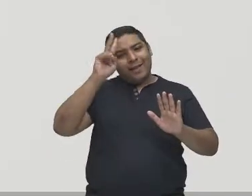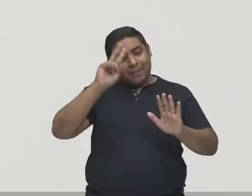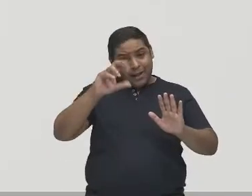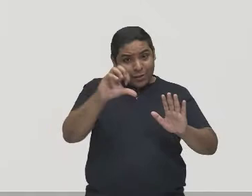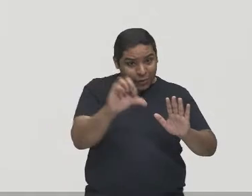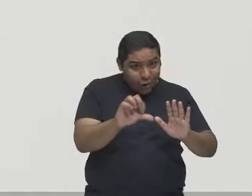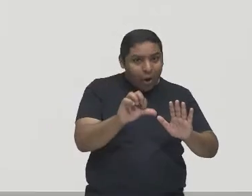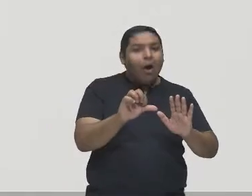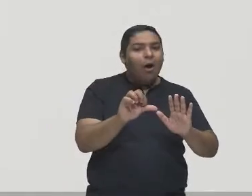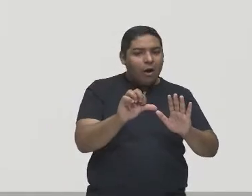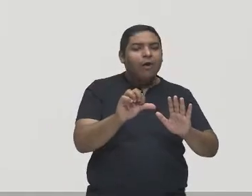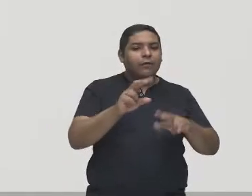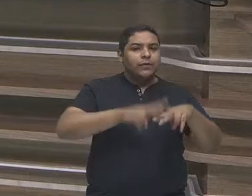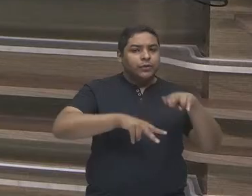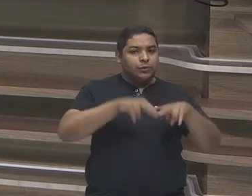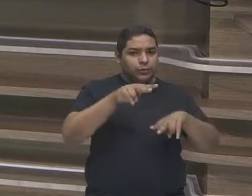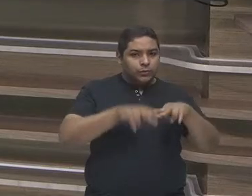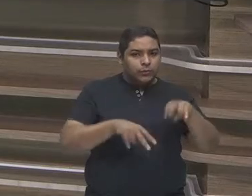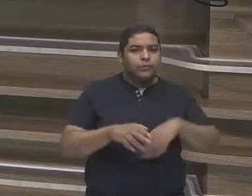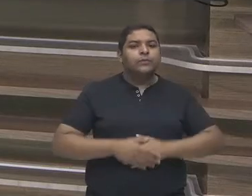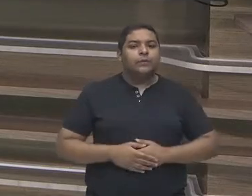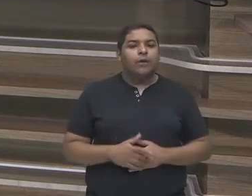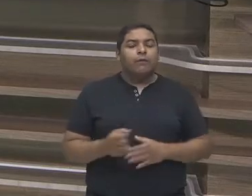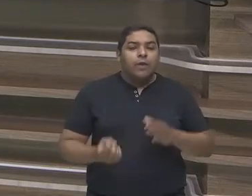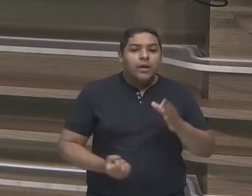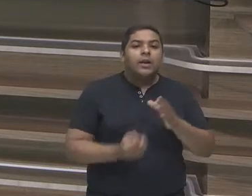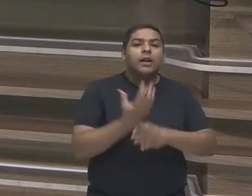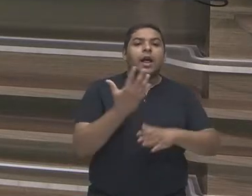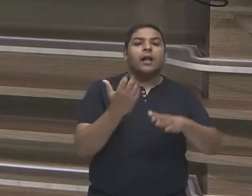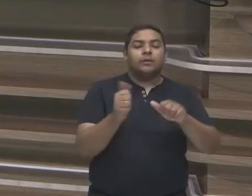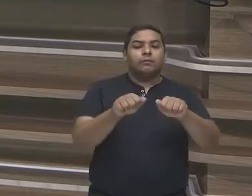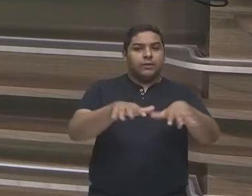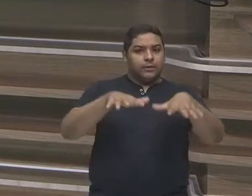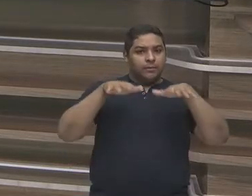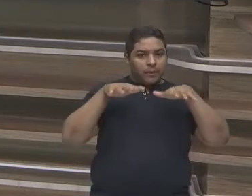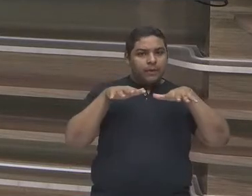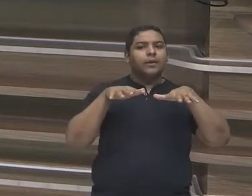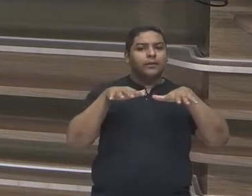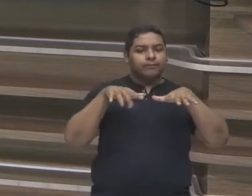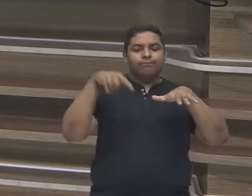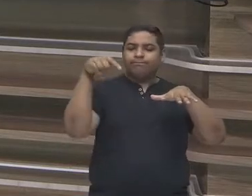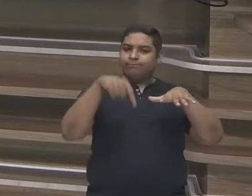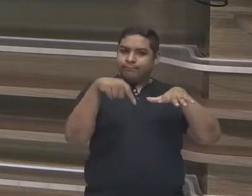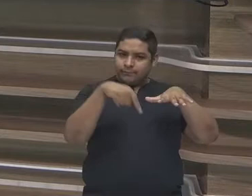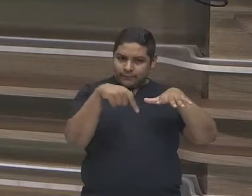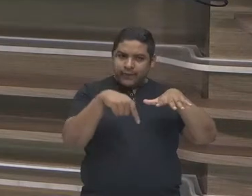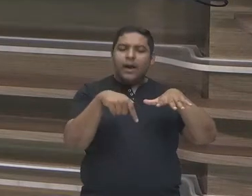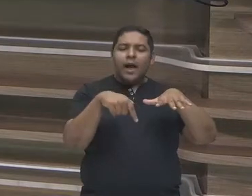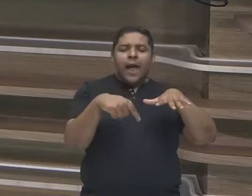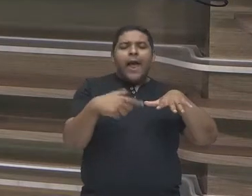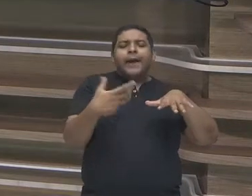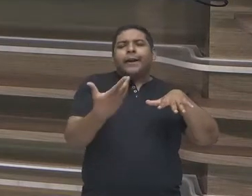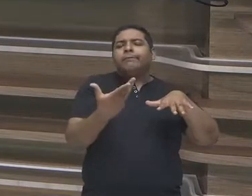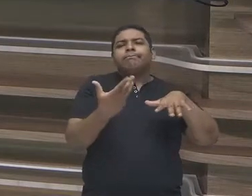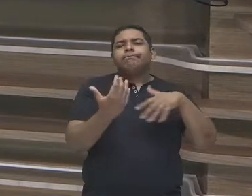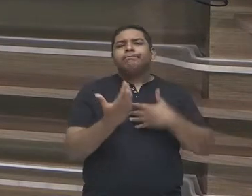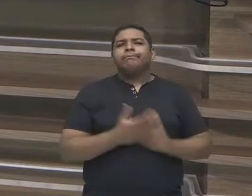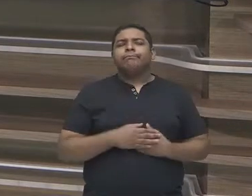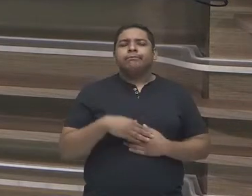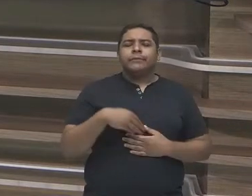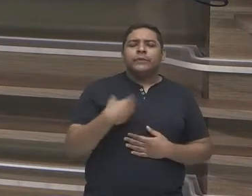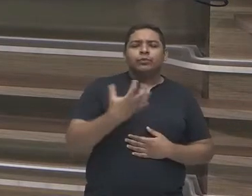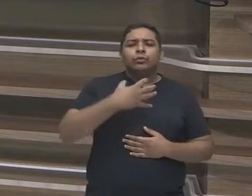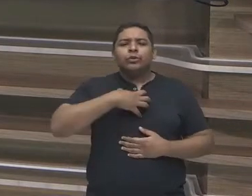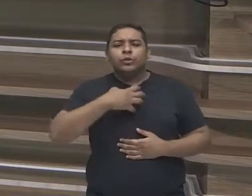de junho desse mesmo ano foi criada ali uma assembleia. E essa assembleia era justamente uma forma de vamos